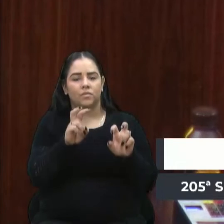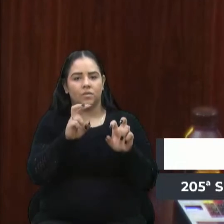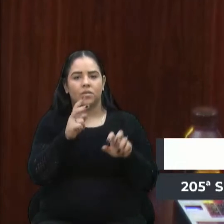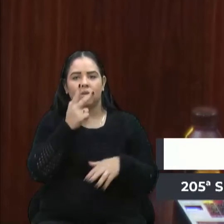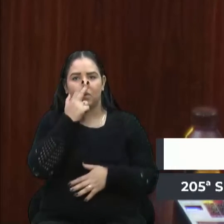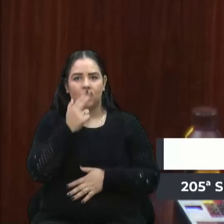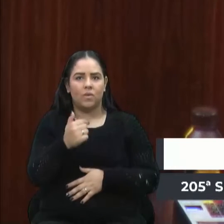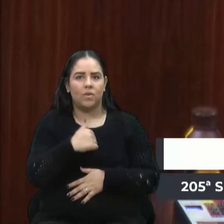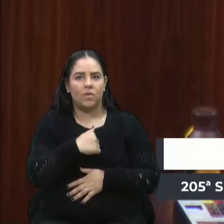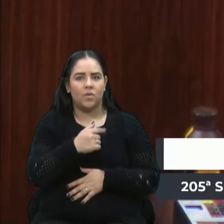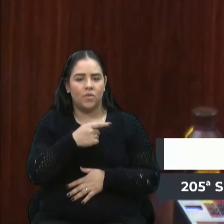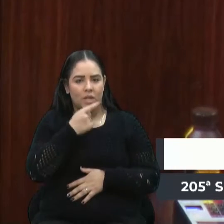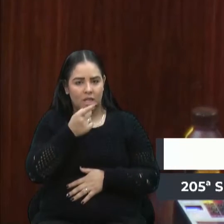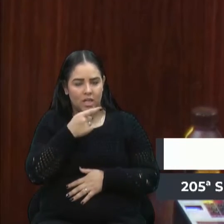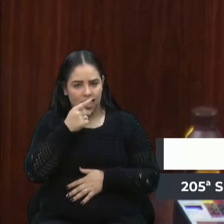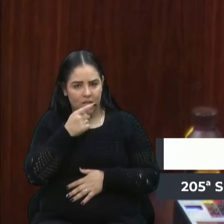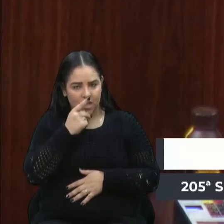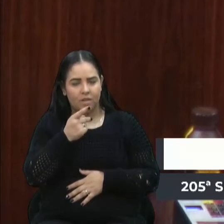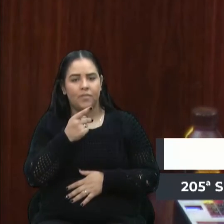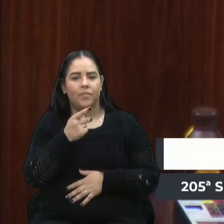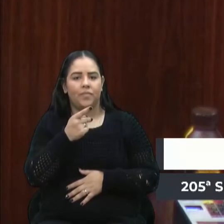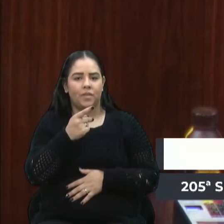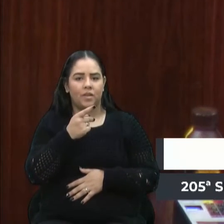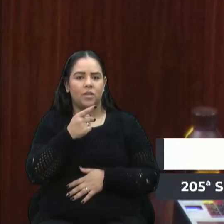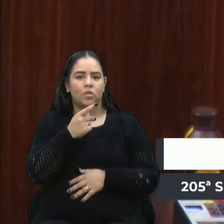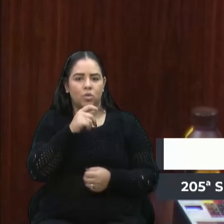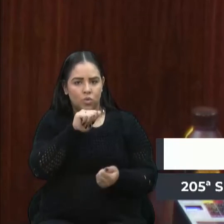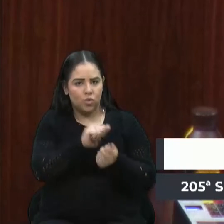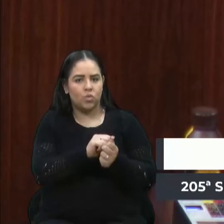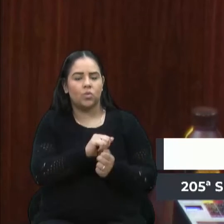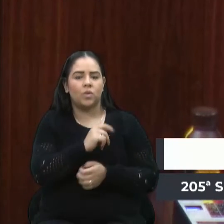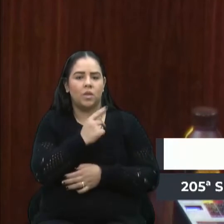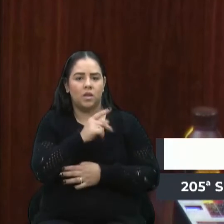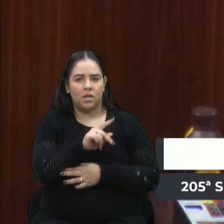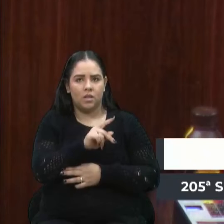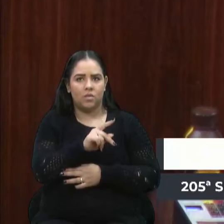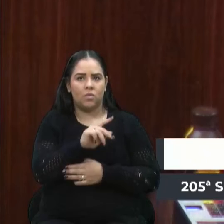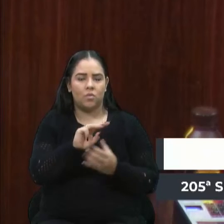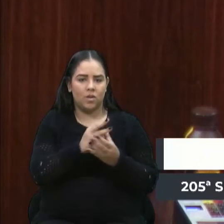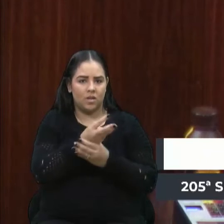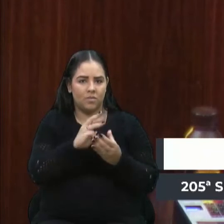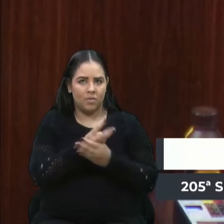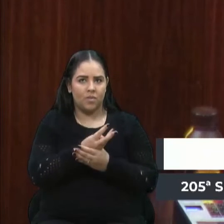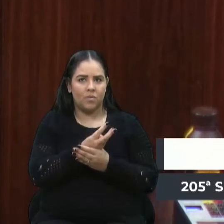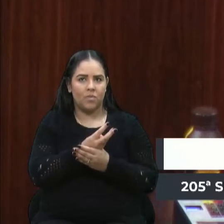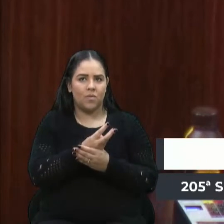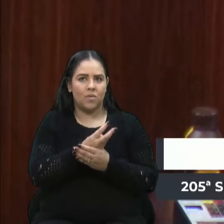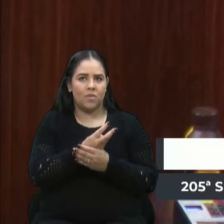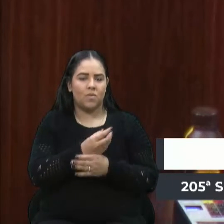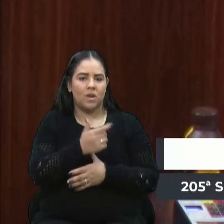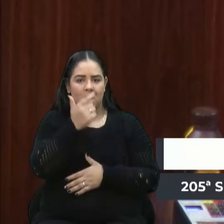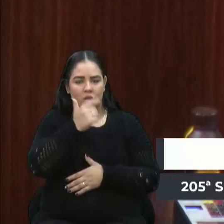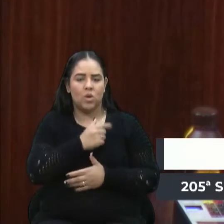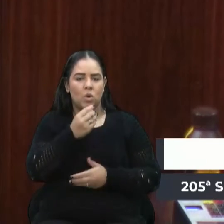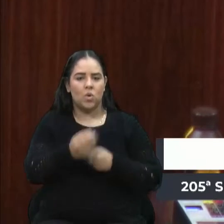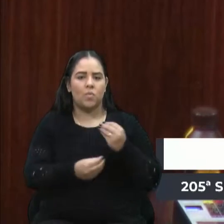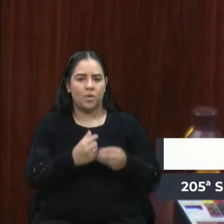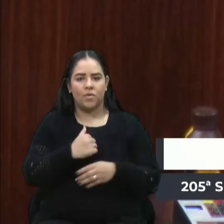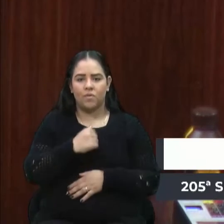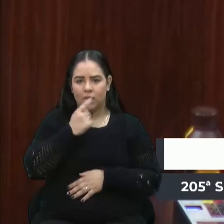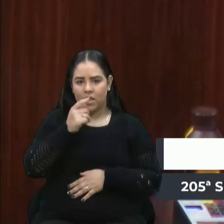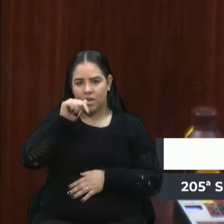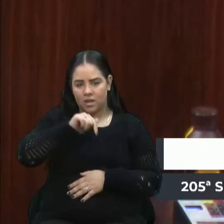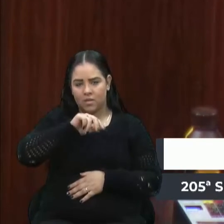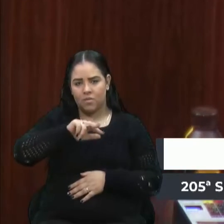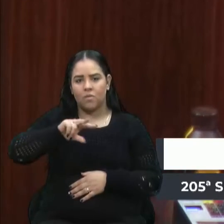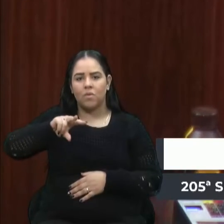falei, tive a oportunidade de falar com eles por WhatsApp, mas acredito que, como eu tinha feito esta fala aqui no